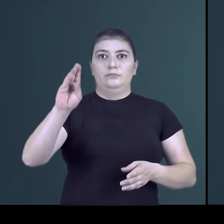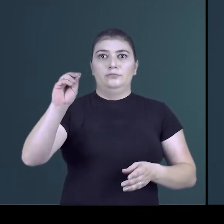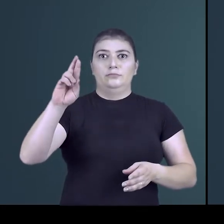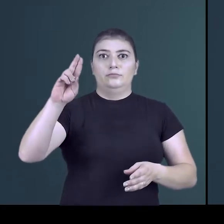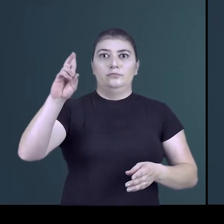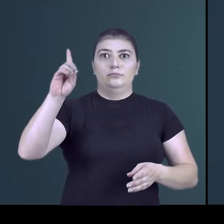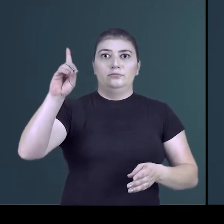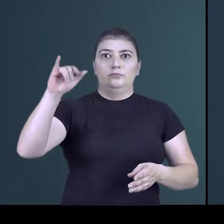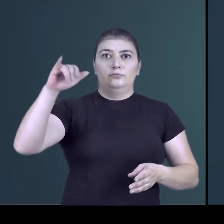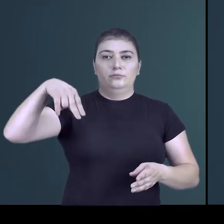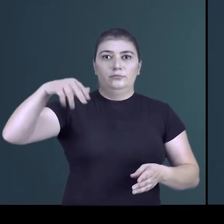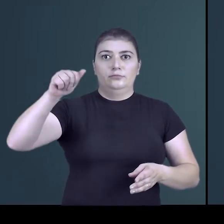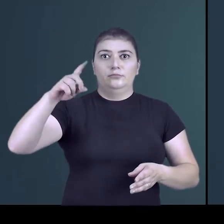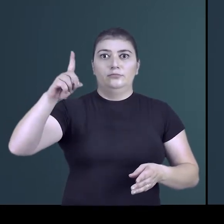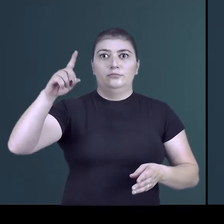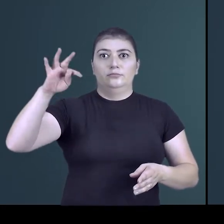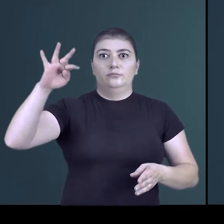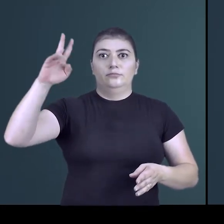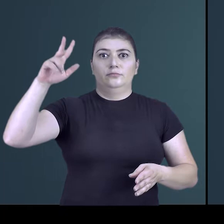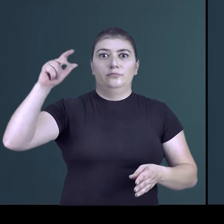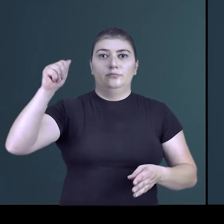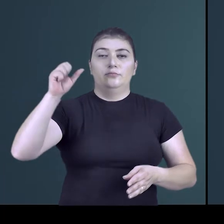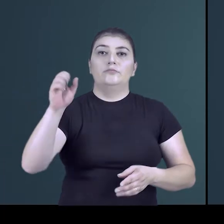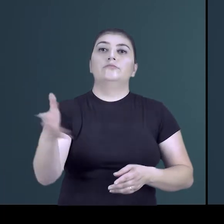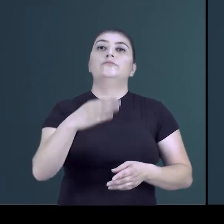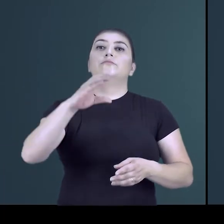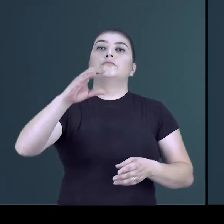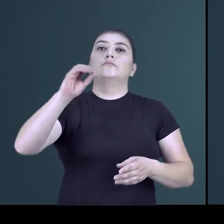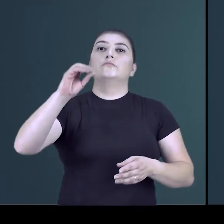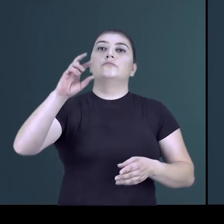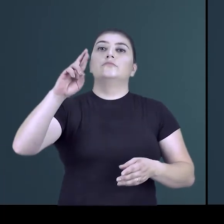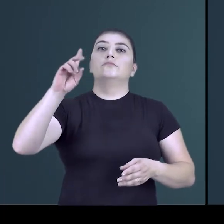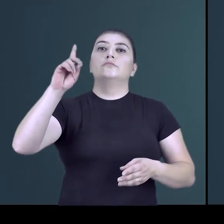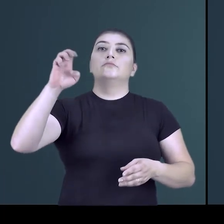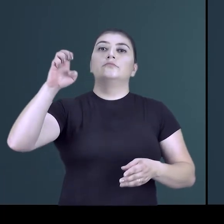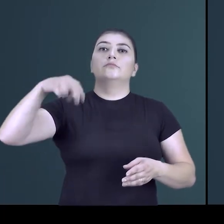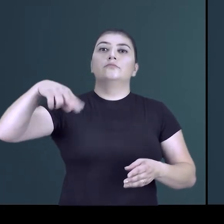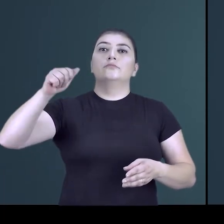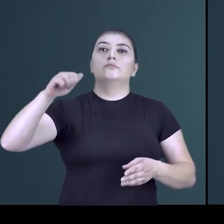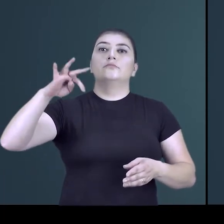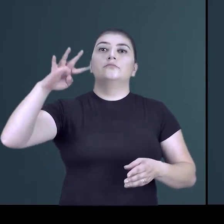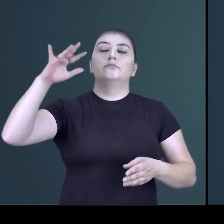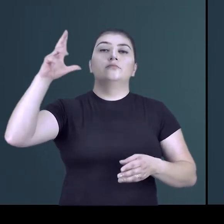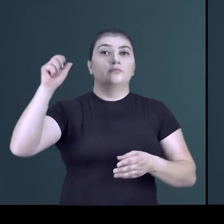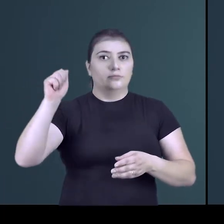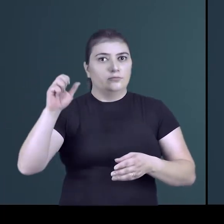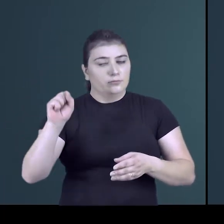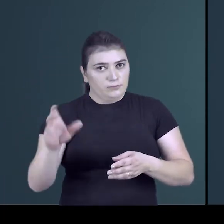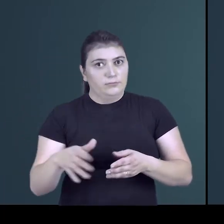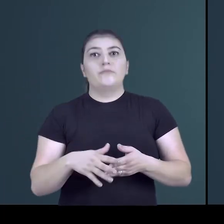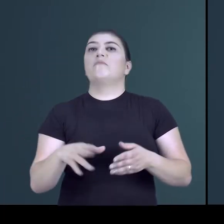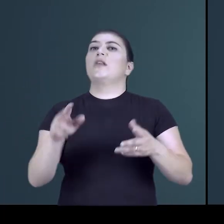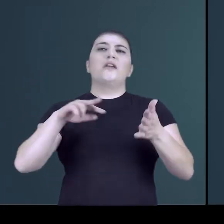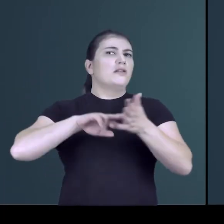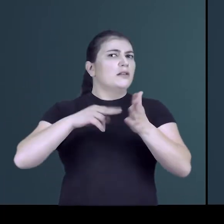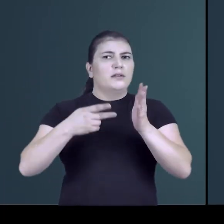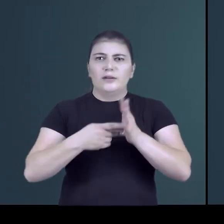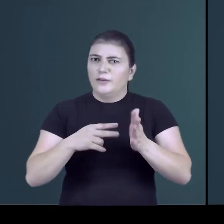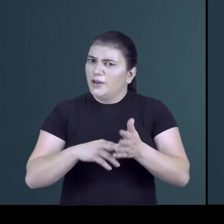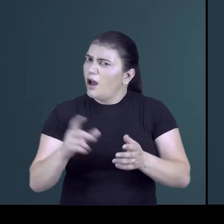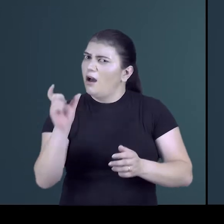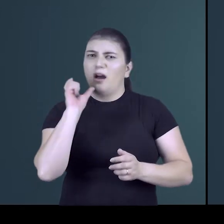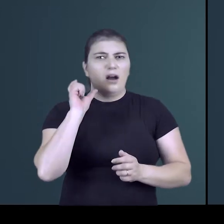subordinativas e as conjunções coordenativas. Qualquer outra palavra que funcione ou que expresse